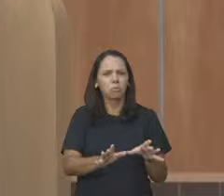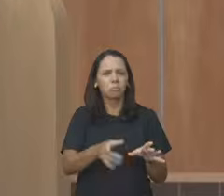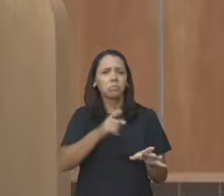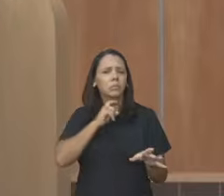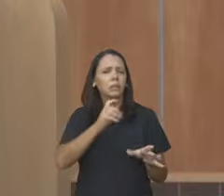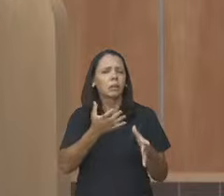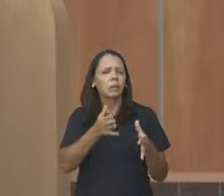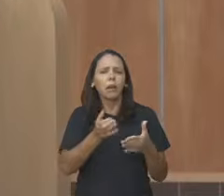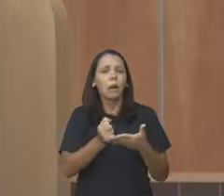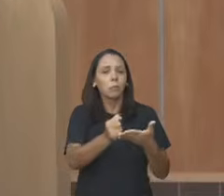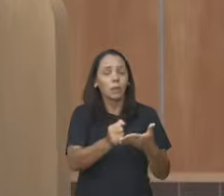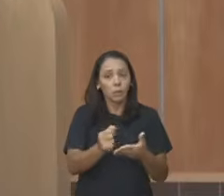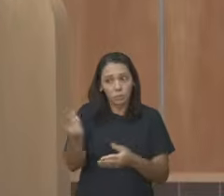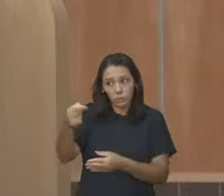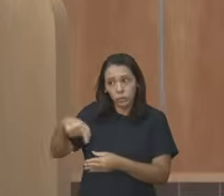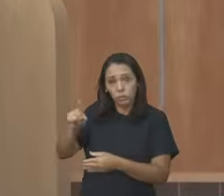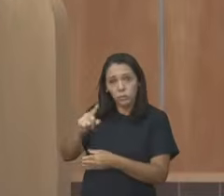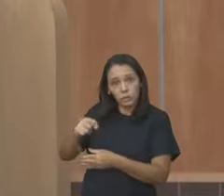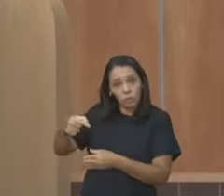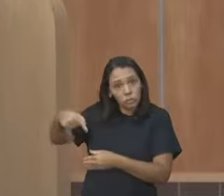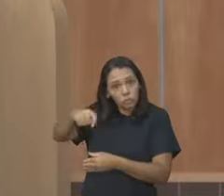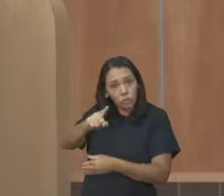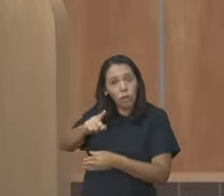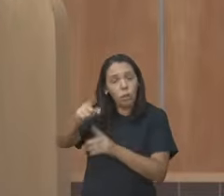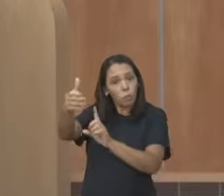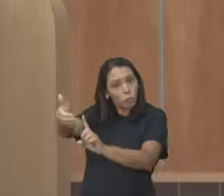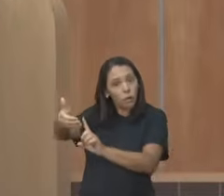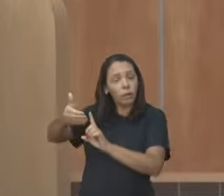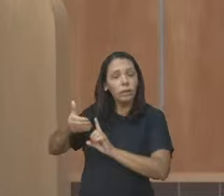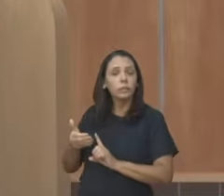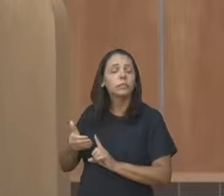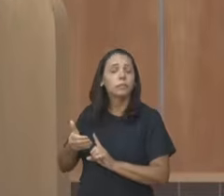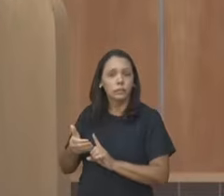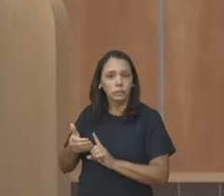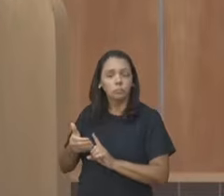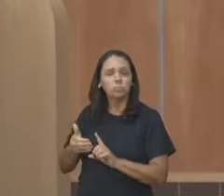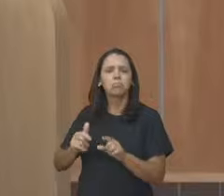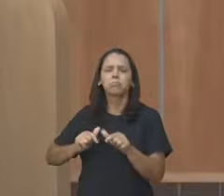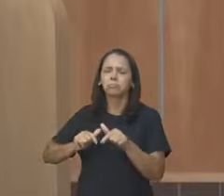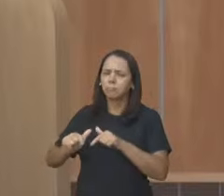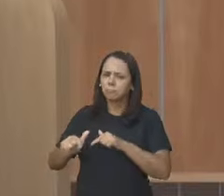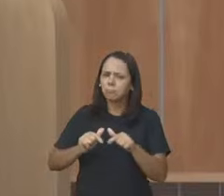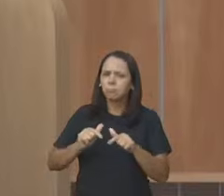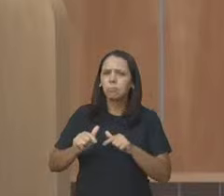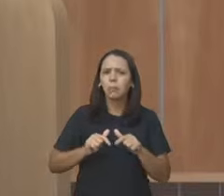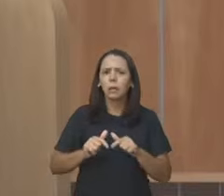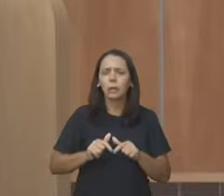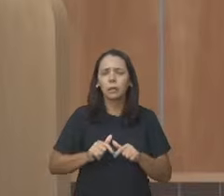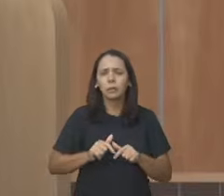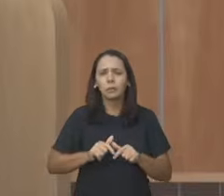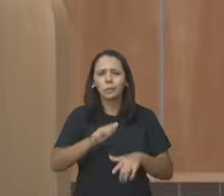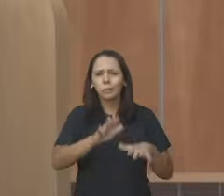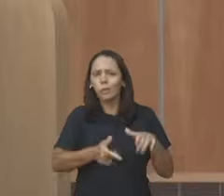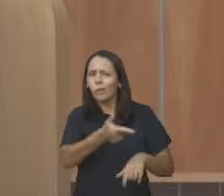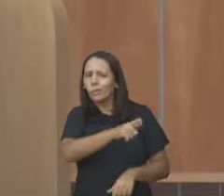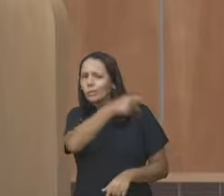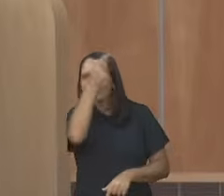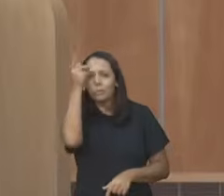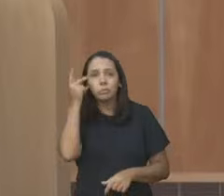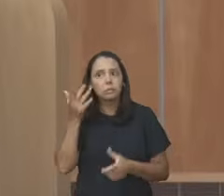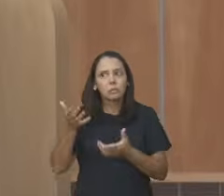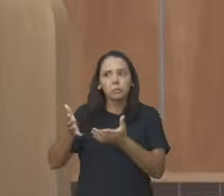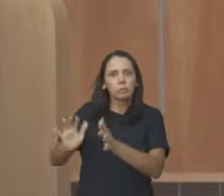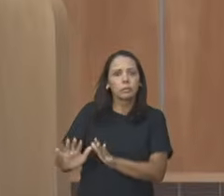e vocês vão lá e acolhem essas pessoas. Um trabalho que muita gente não quer fazer, um trabalho